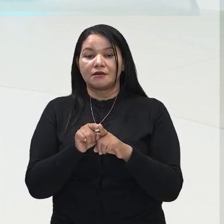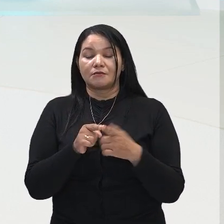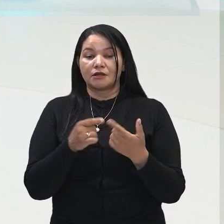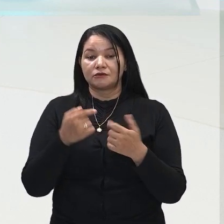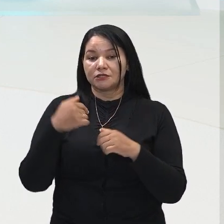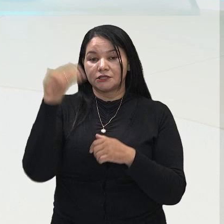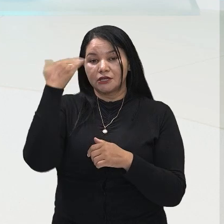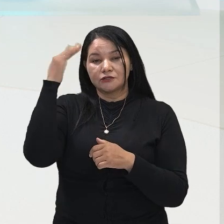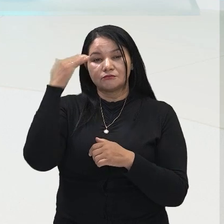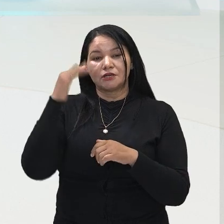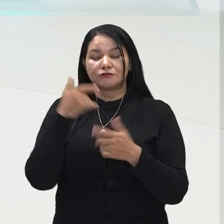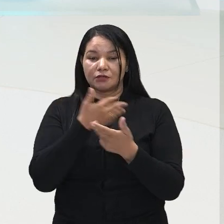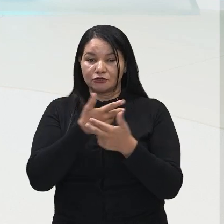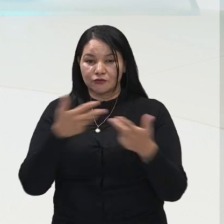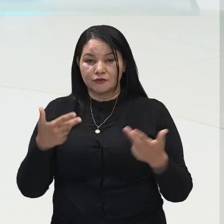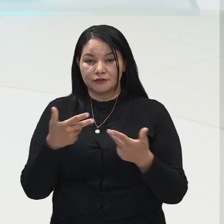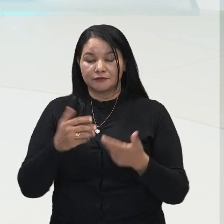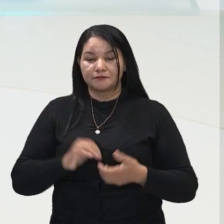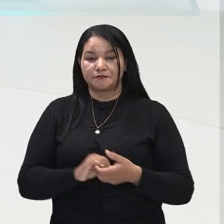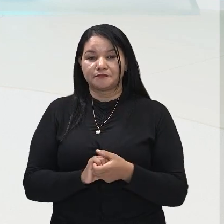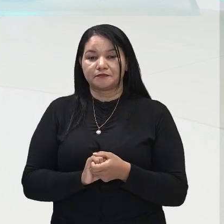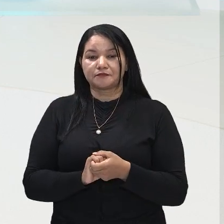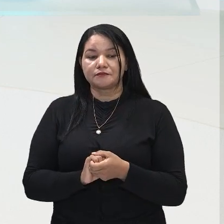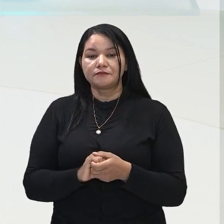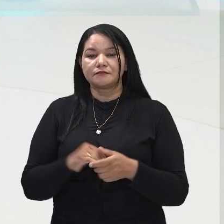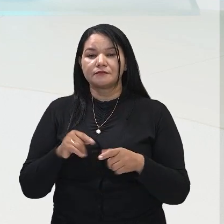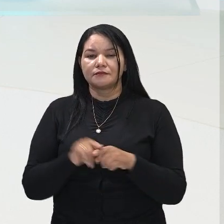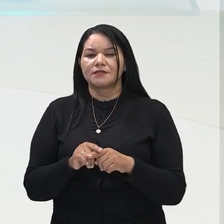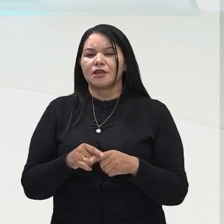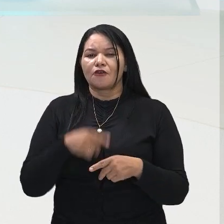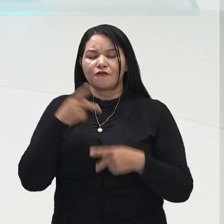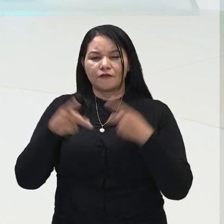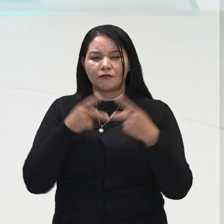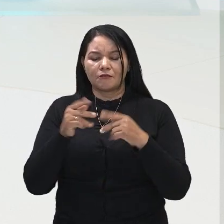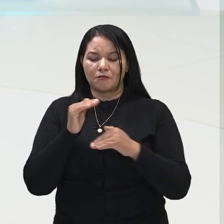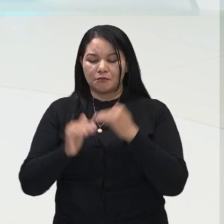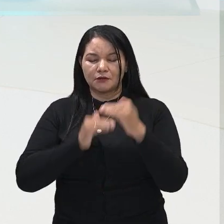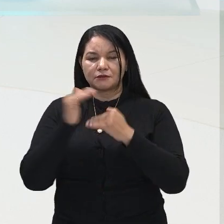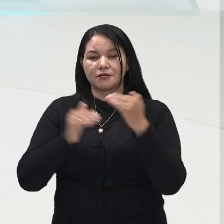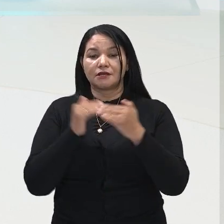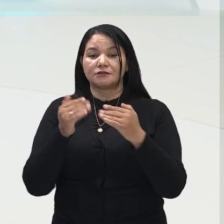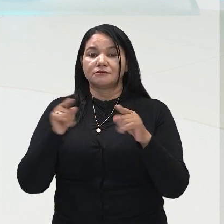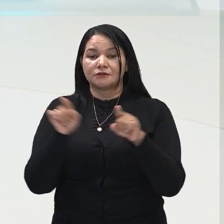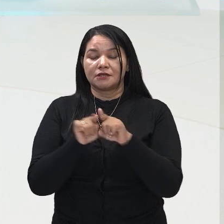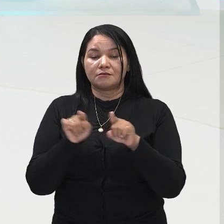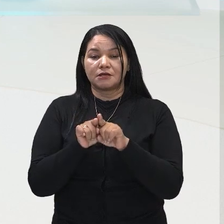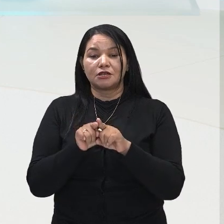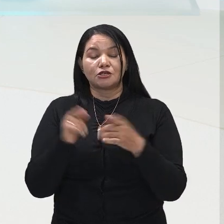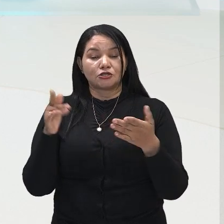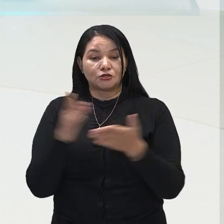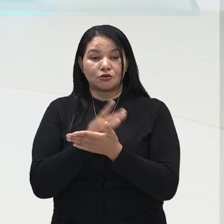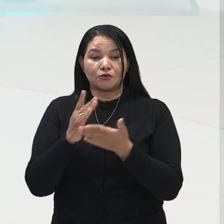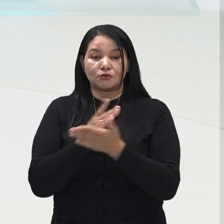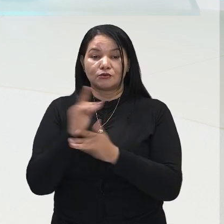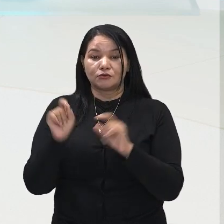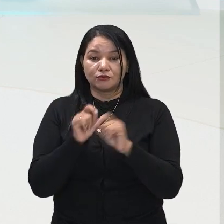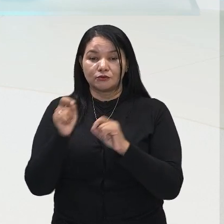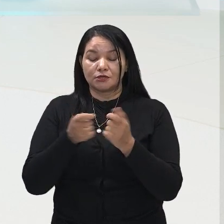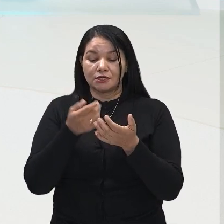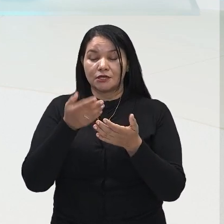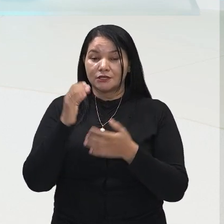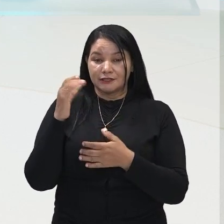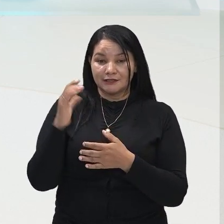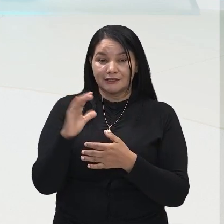cada coisa. Quando falamos desse processo, vamos entender que parte também de questões de uma ciência